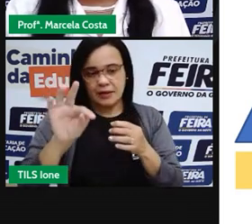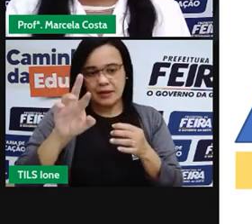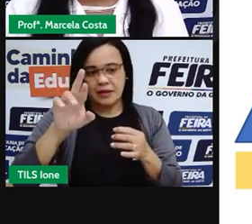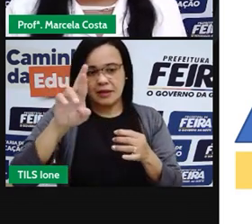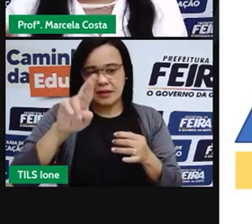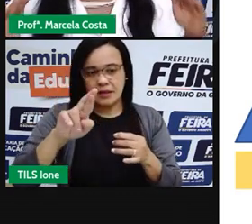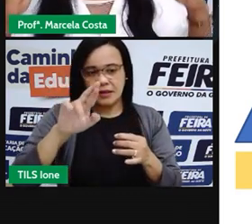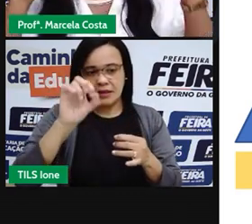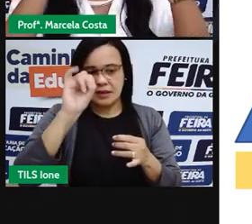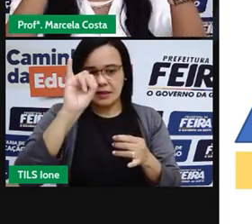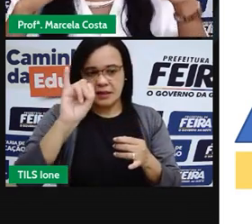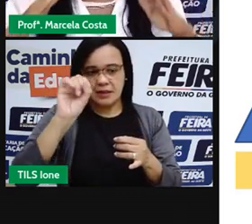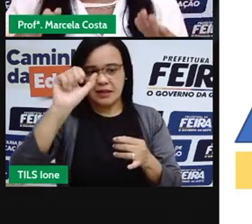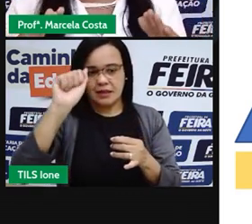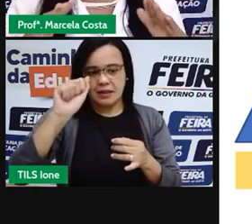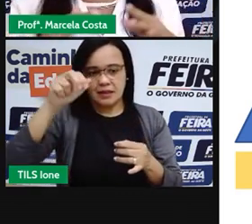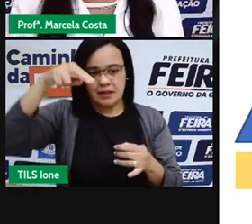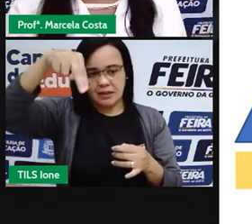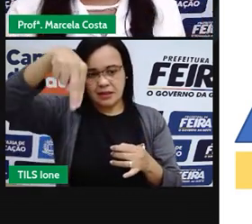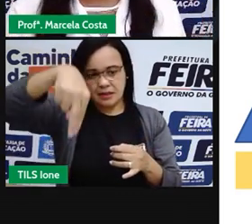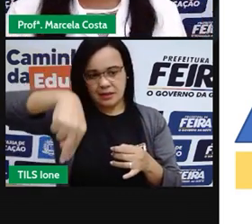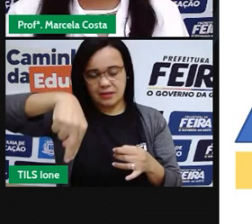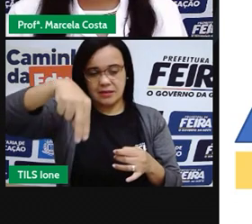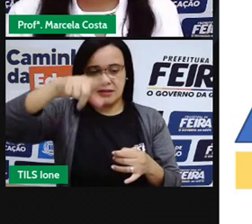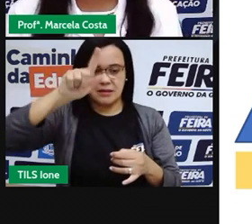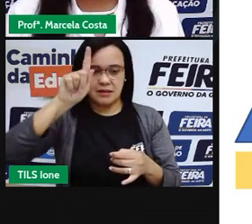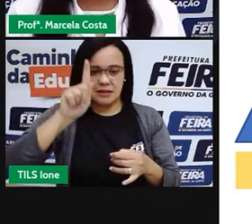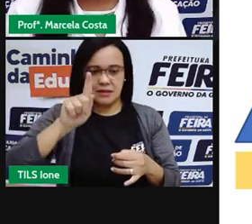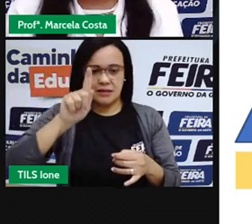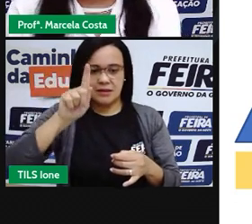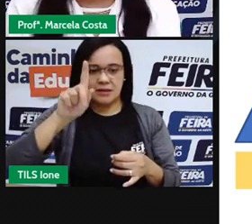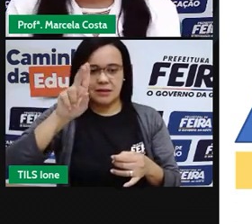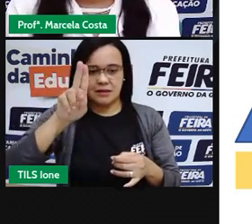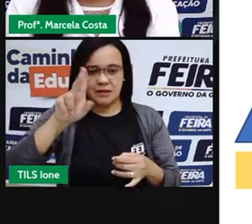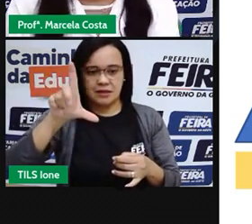três lados, ó. O triângulo.